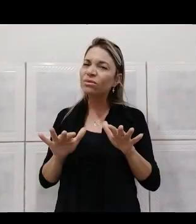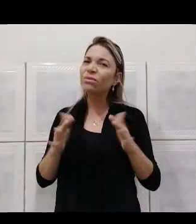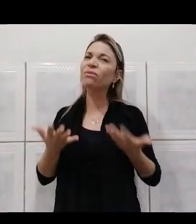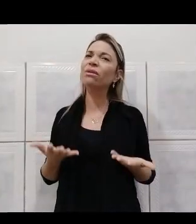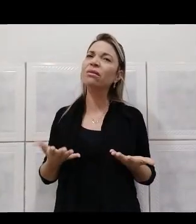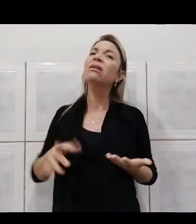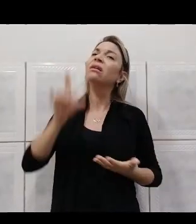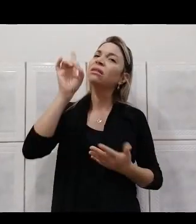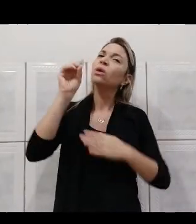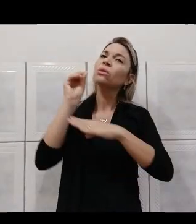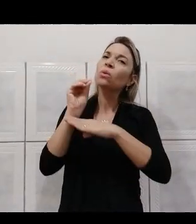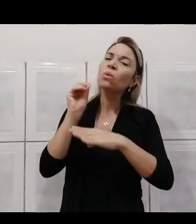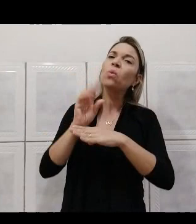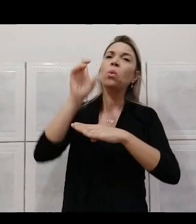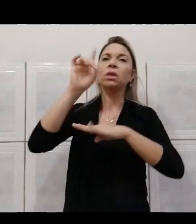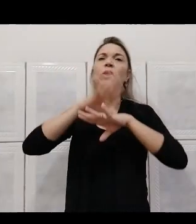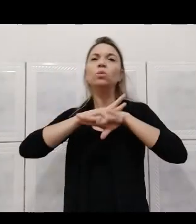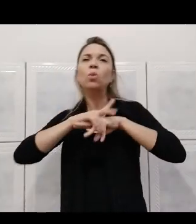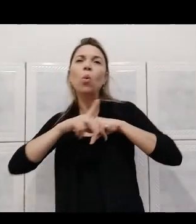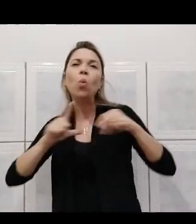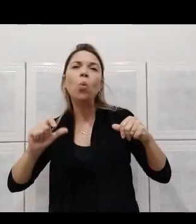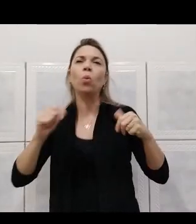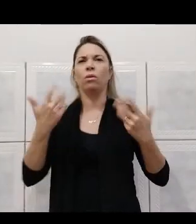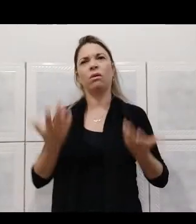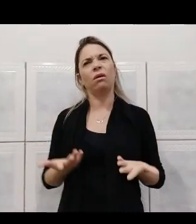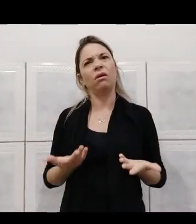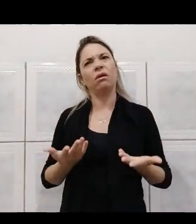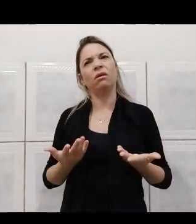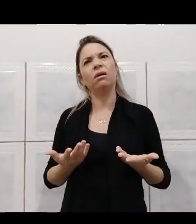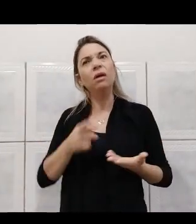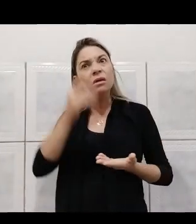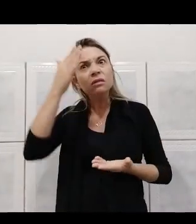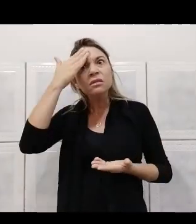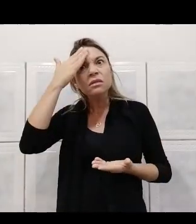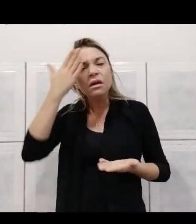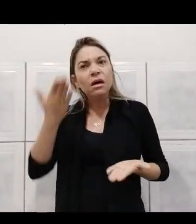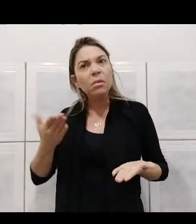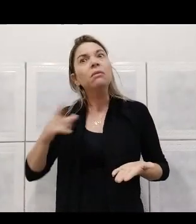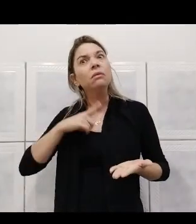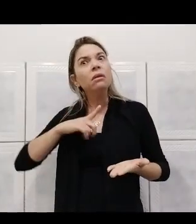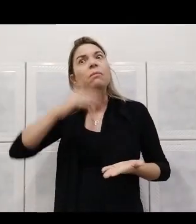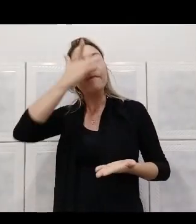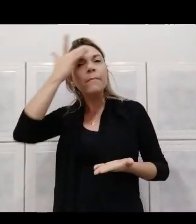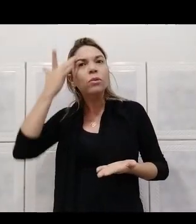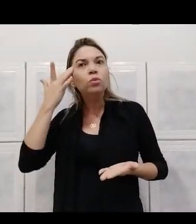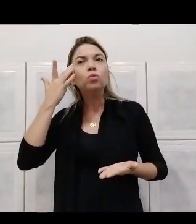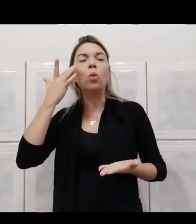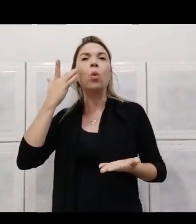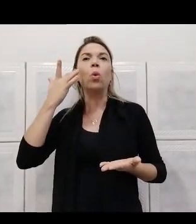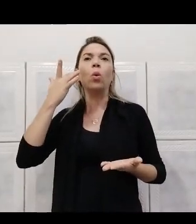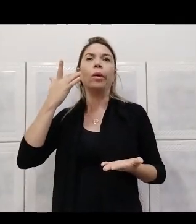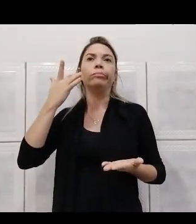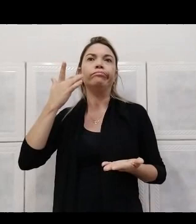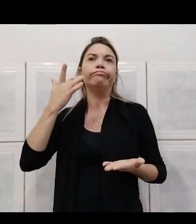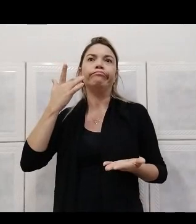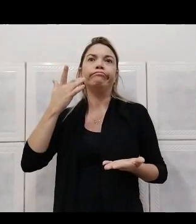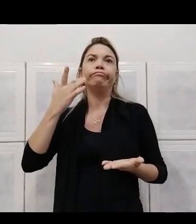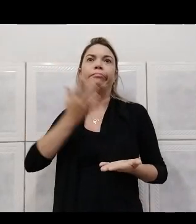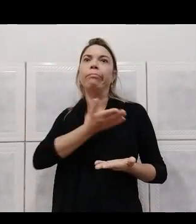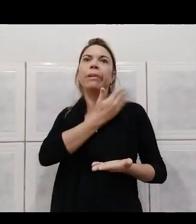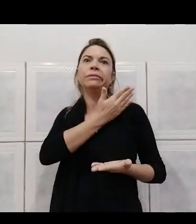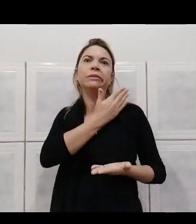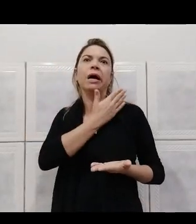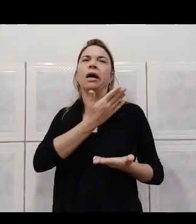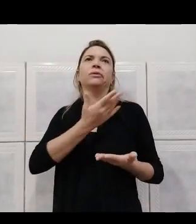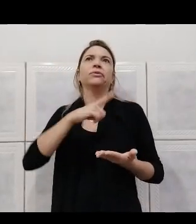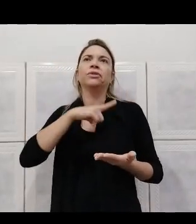Nós sabemos de pessoas muito produtivas na história da humanidade que tiveram uma infância de muitas enfermidades.